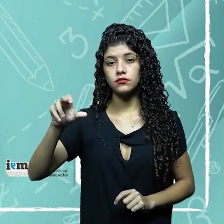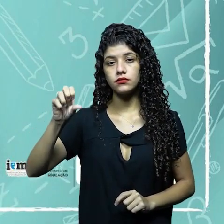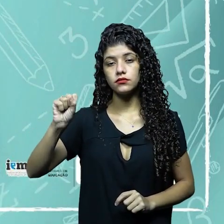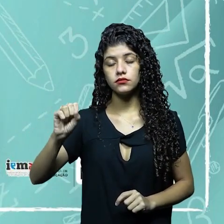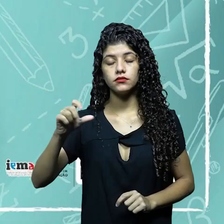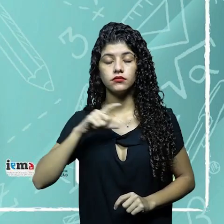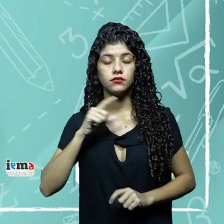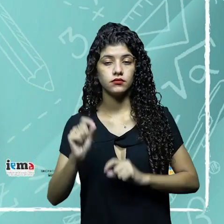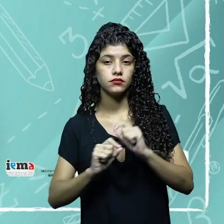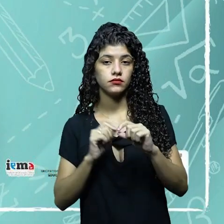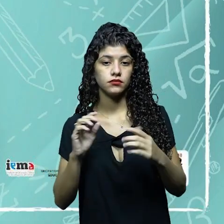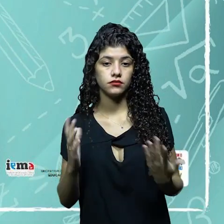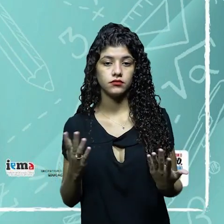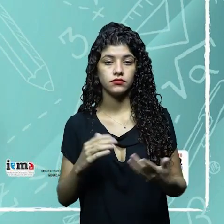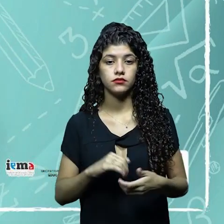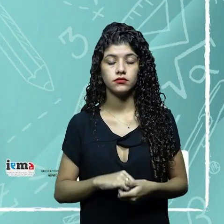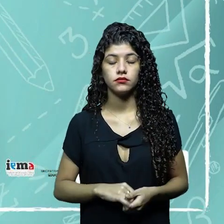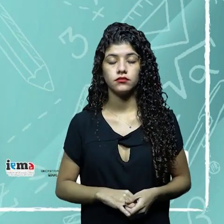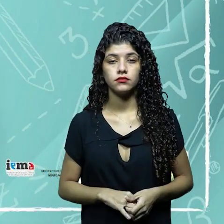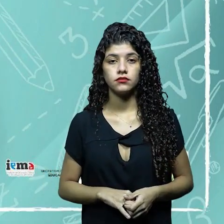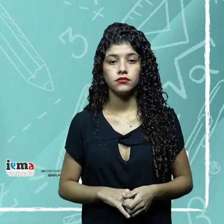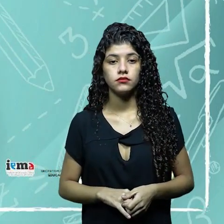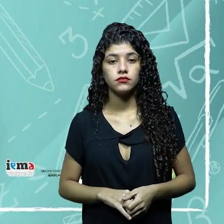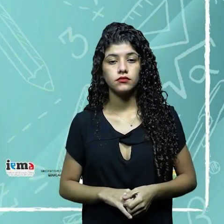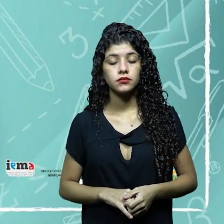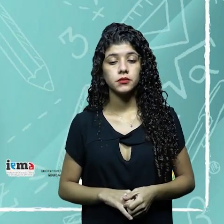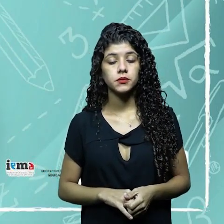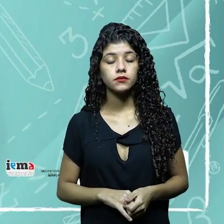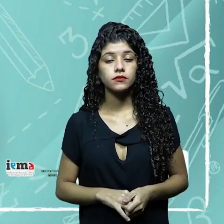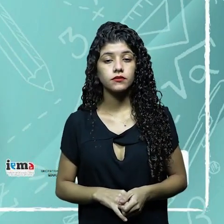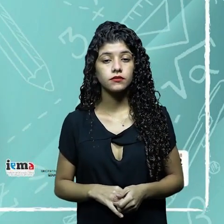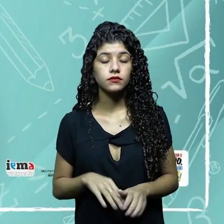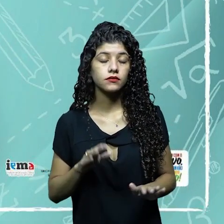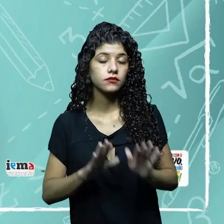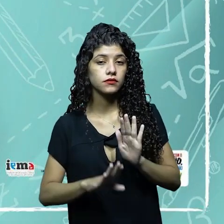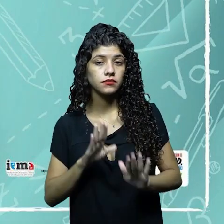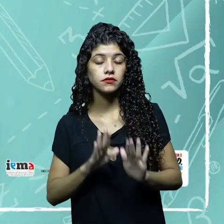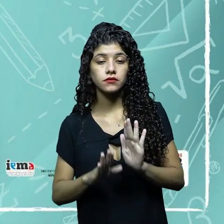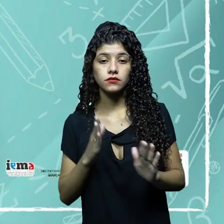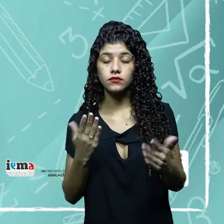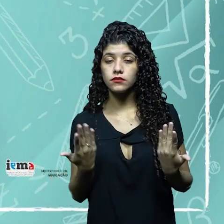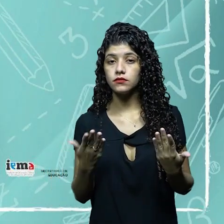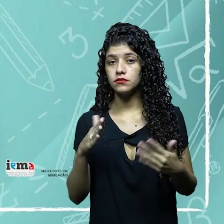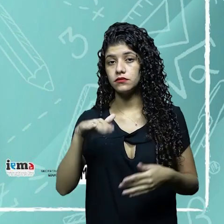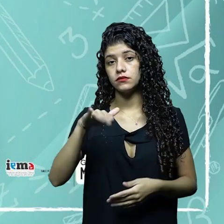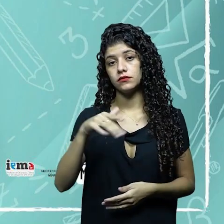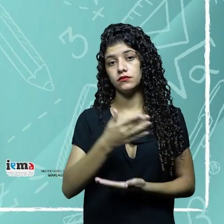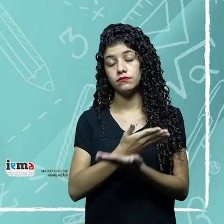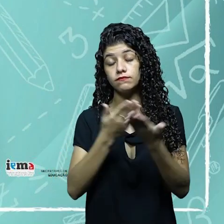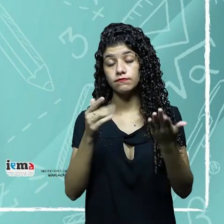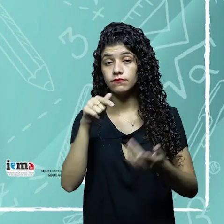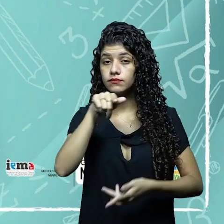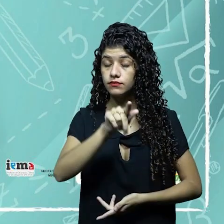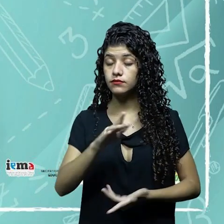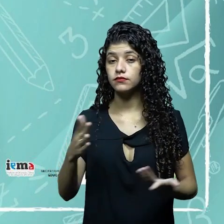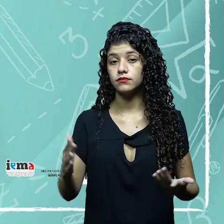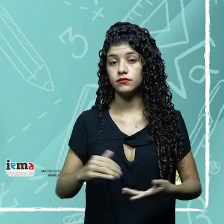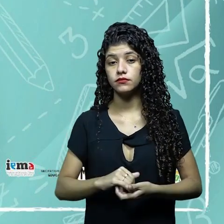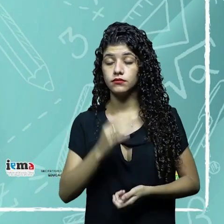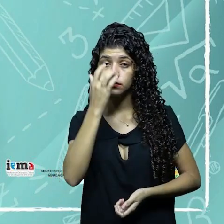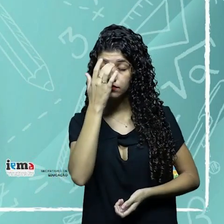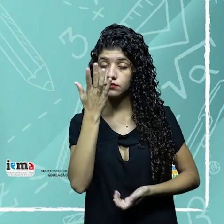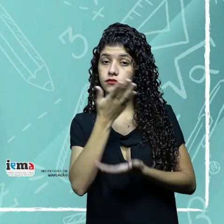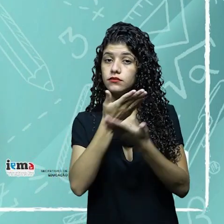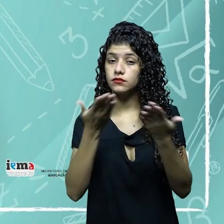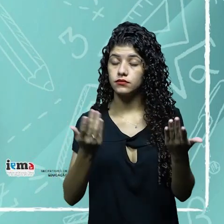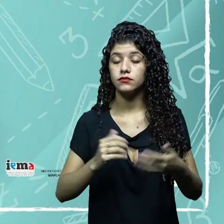né? Então, vai depender muito de como for mais fácil para você, tá? Então, hoje